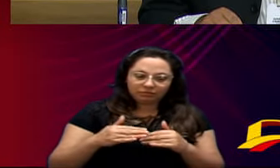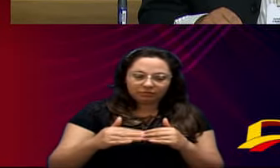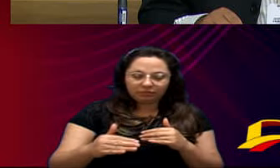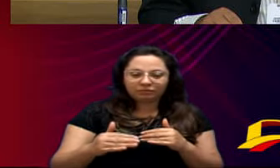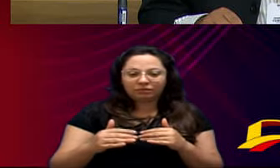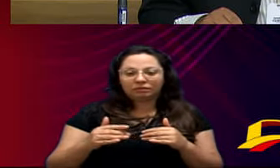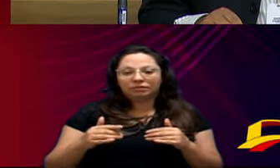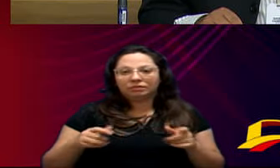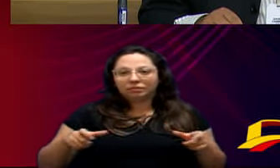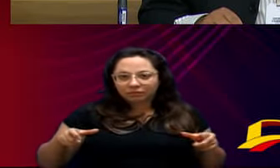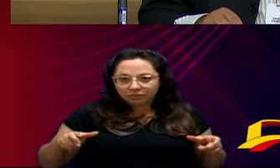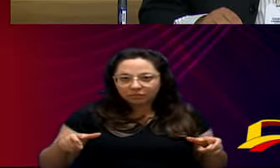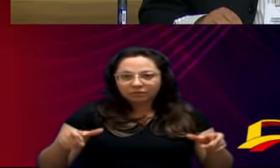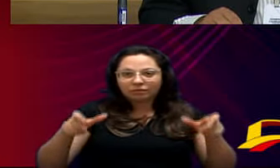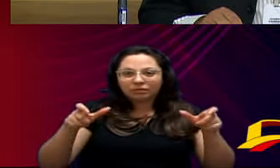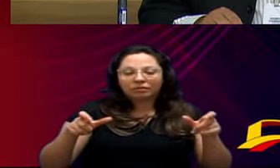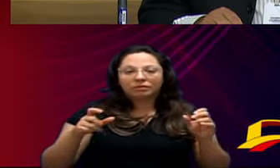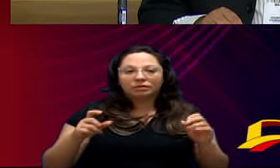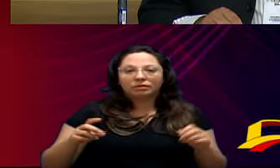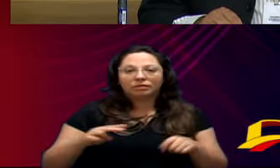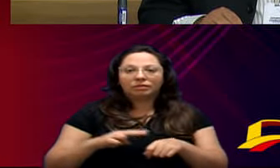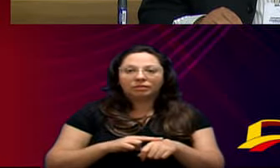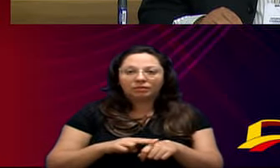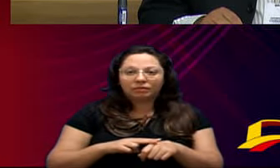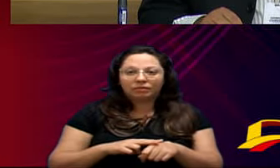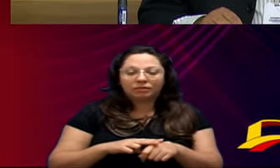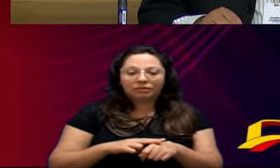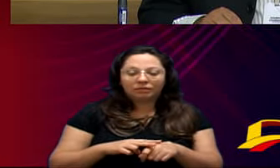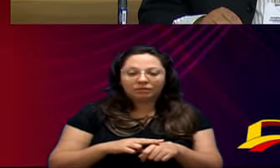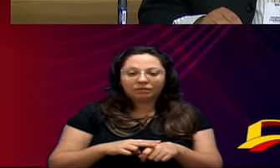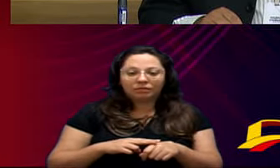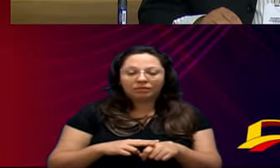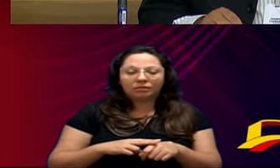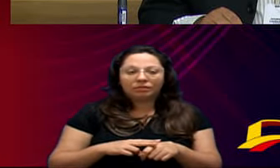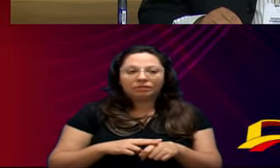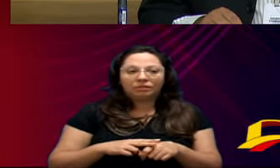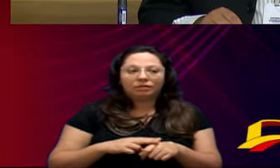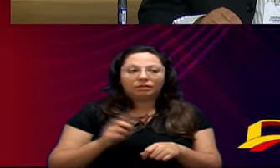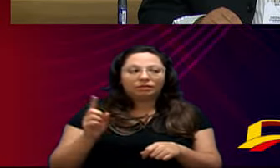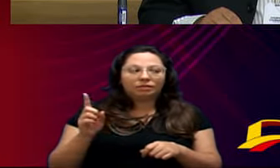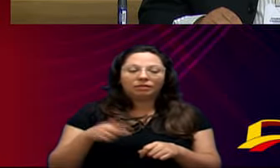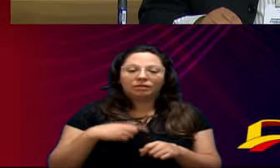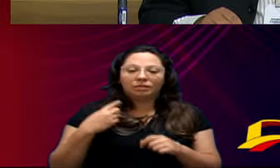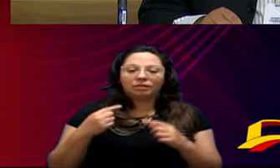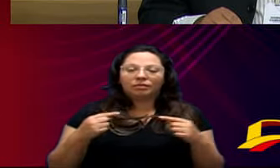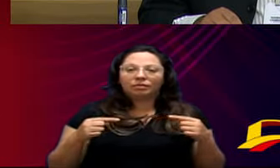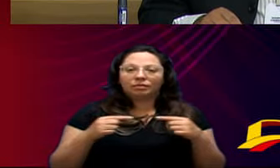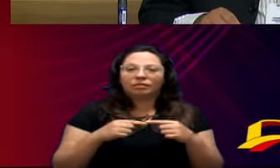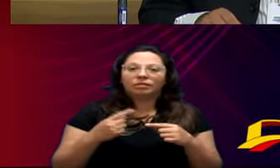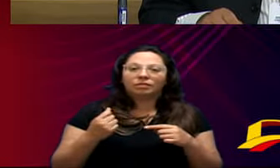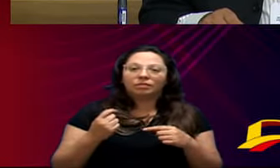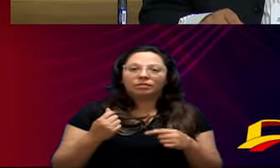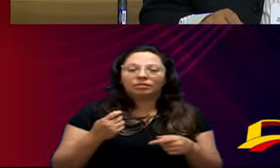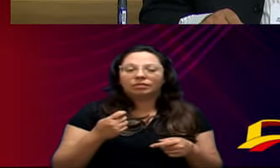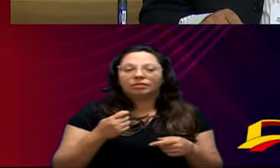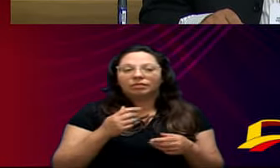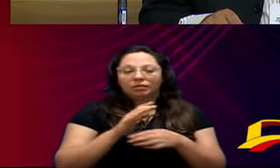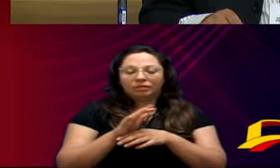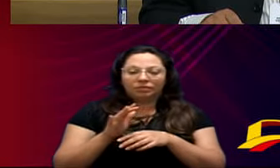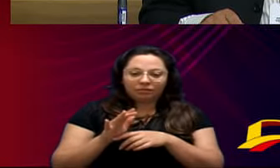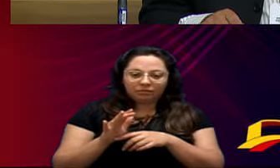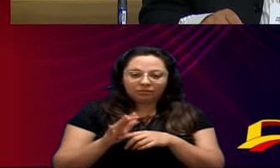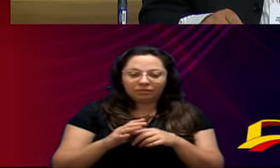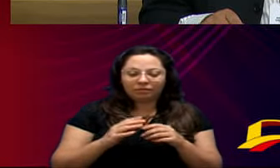aí verdes né vou chamar assim os corredores verdes que Inclusive a gente indicou o valor para que fosse executado estão previstos